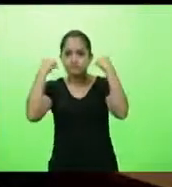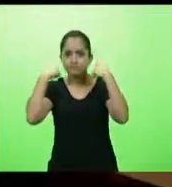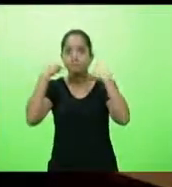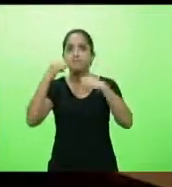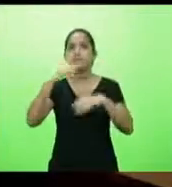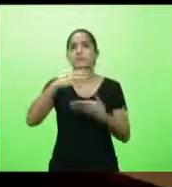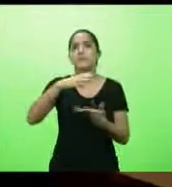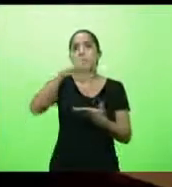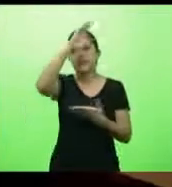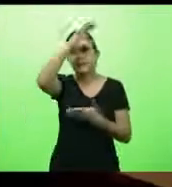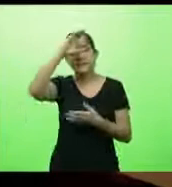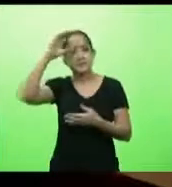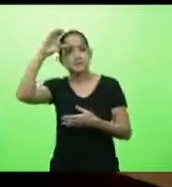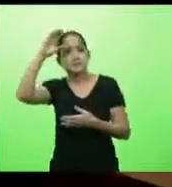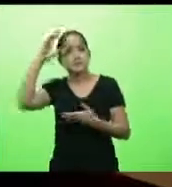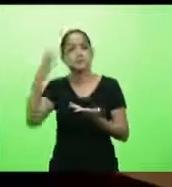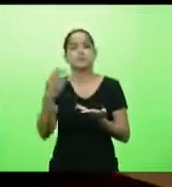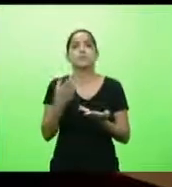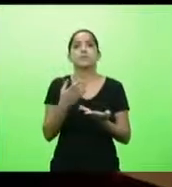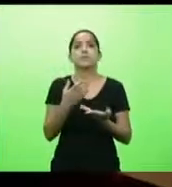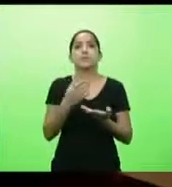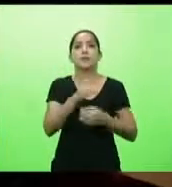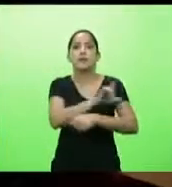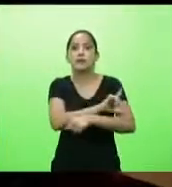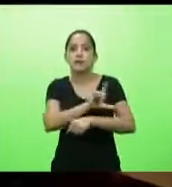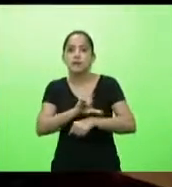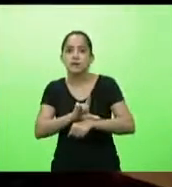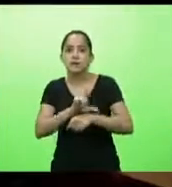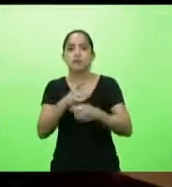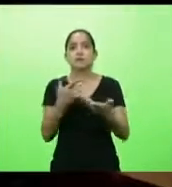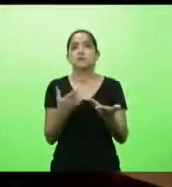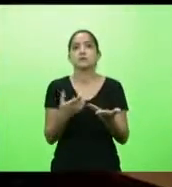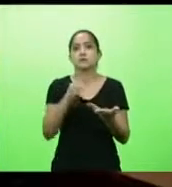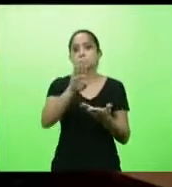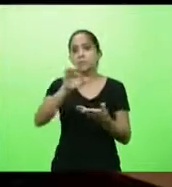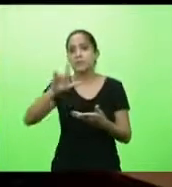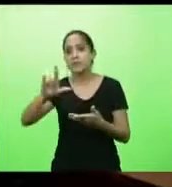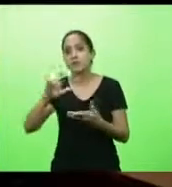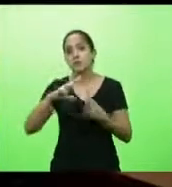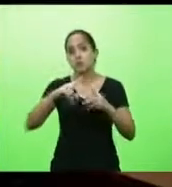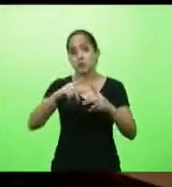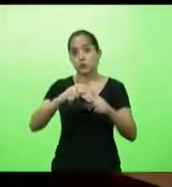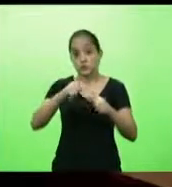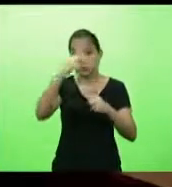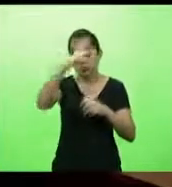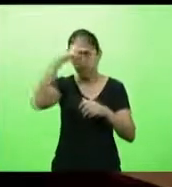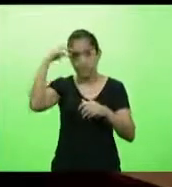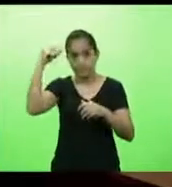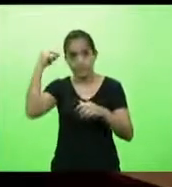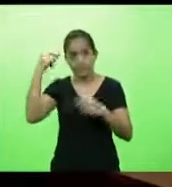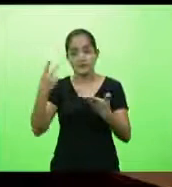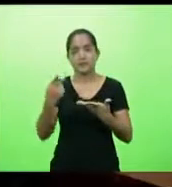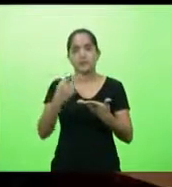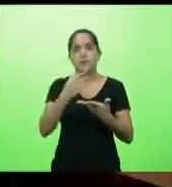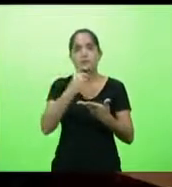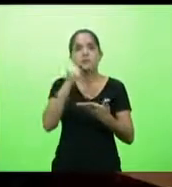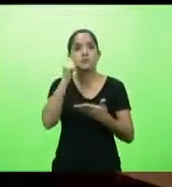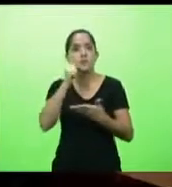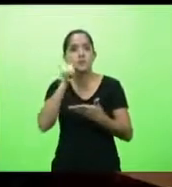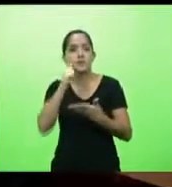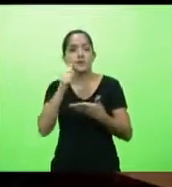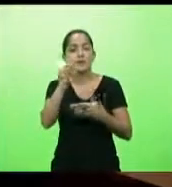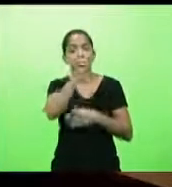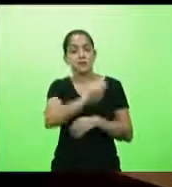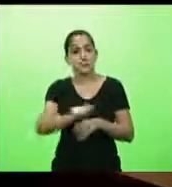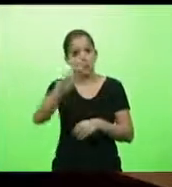enfim, Blumenau, e também todos os prefeitos, presidentes e prefeitas das